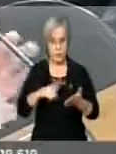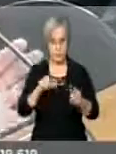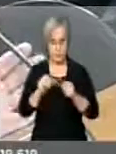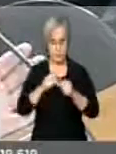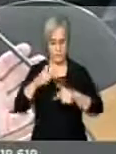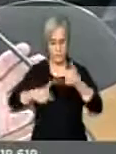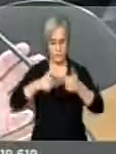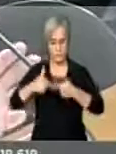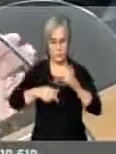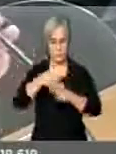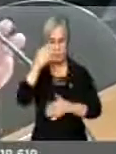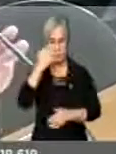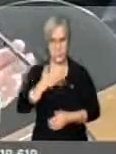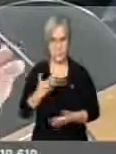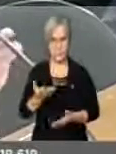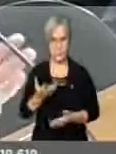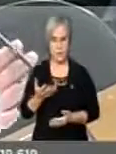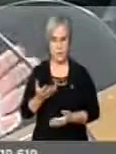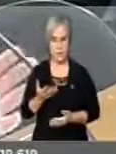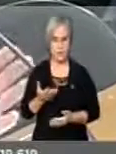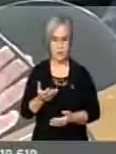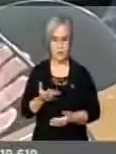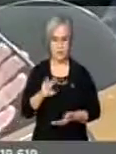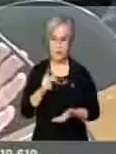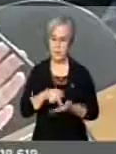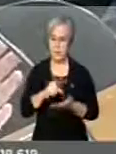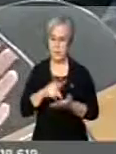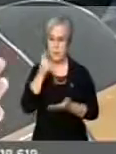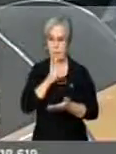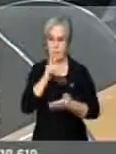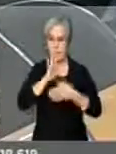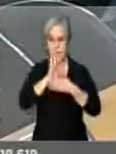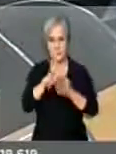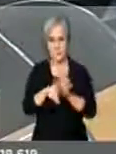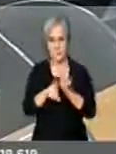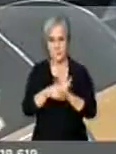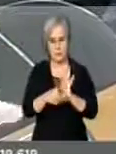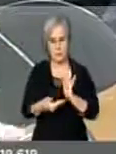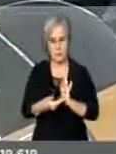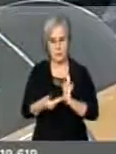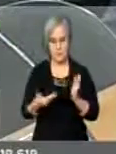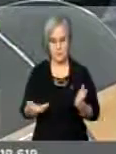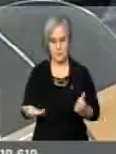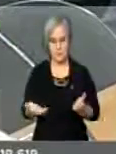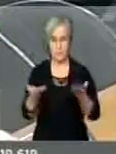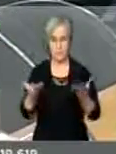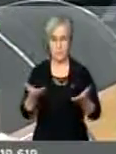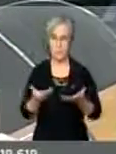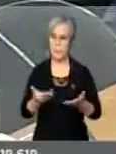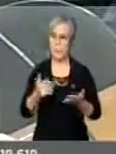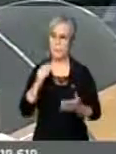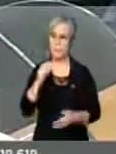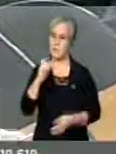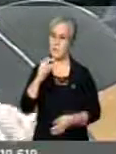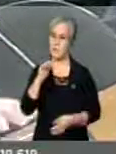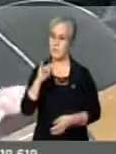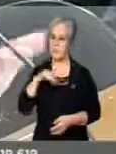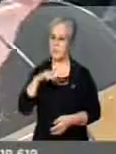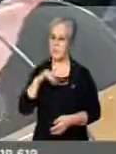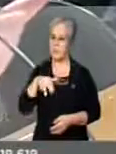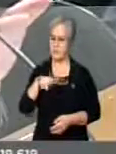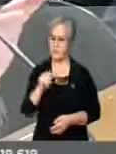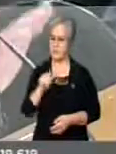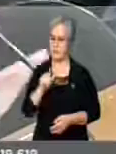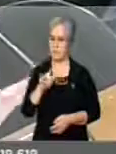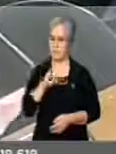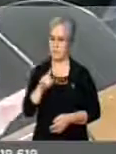trabalho sério, exatamente para poder atender a demanda. E esse é um caso, essa questão da criminalização do Caixa 2,